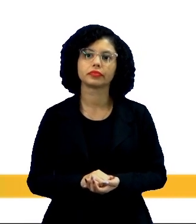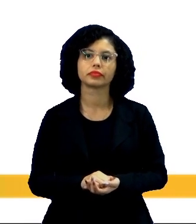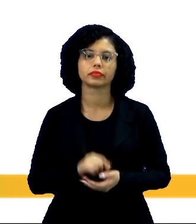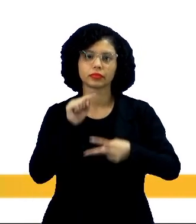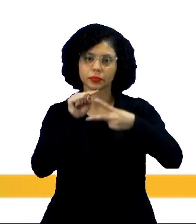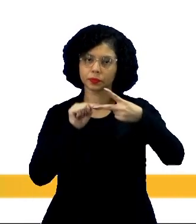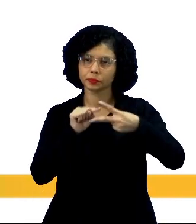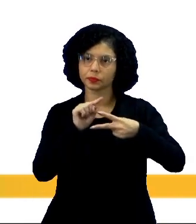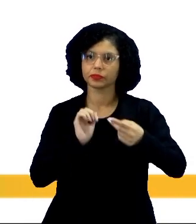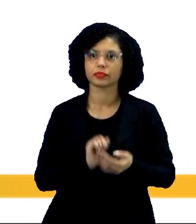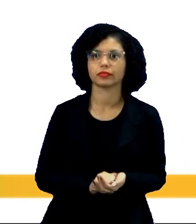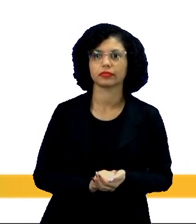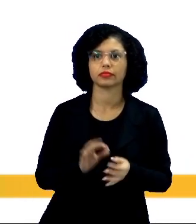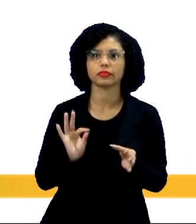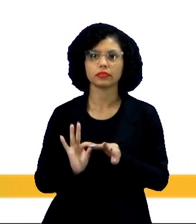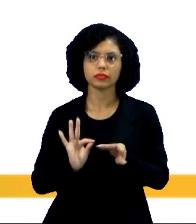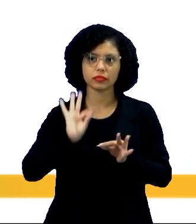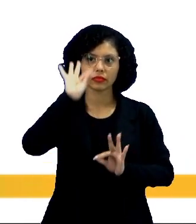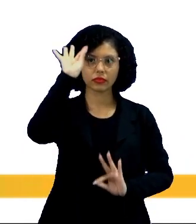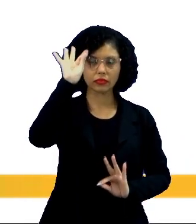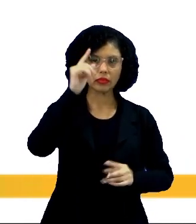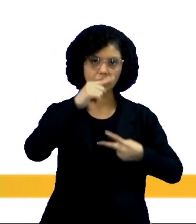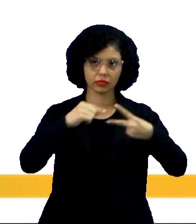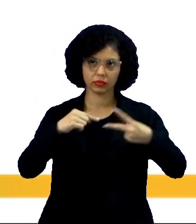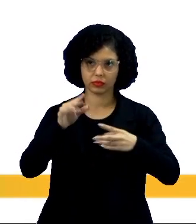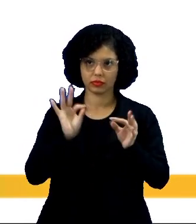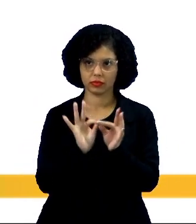Área e perímetro. A área